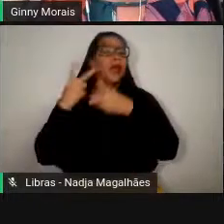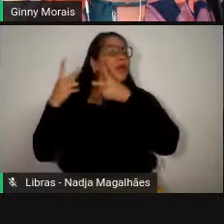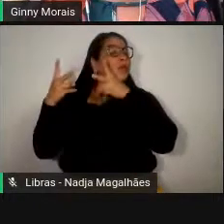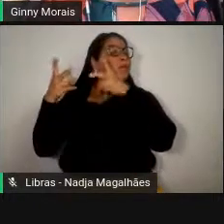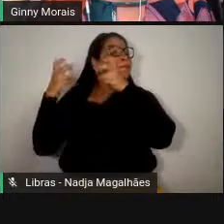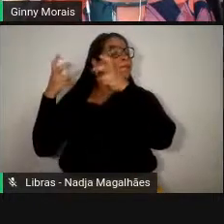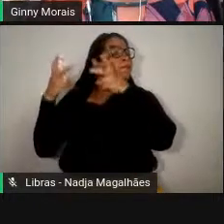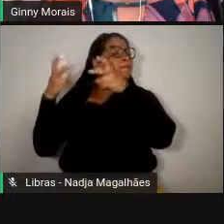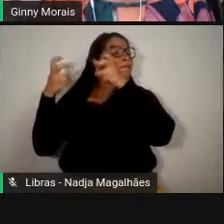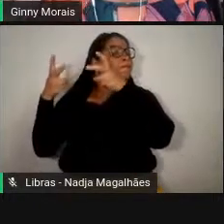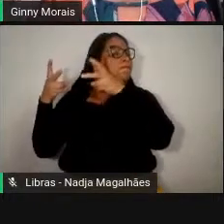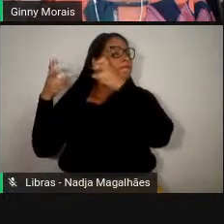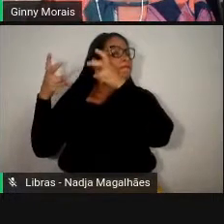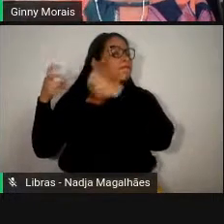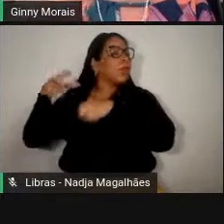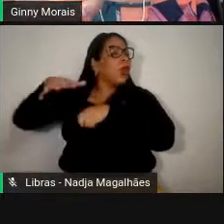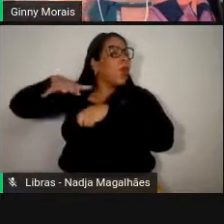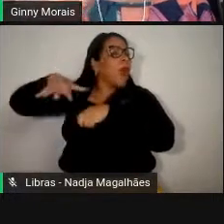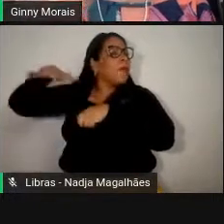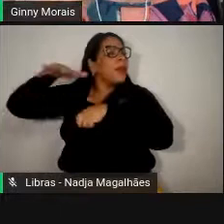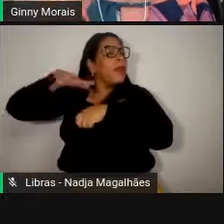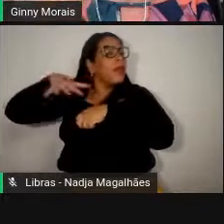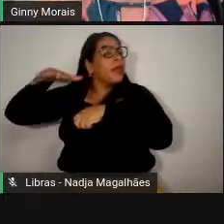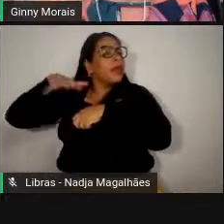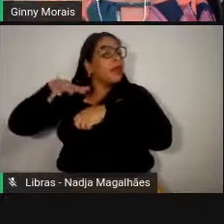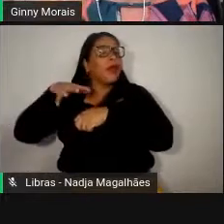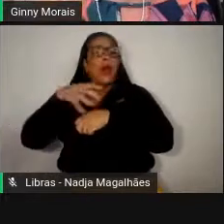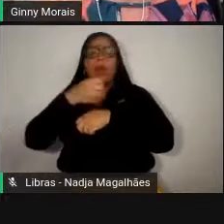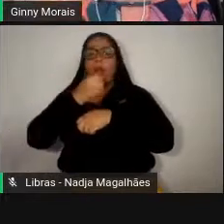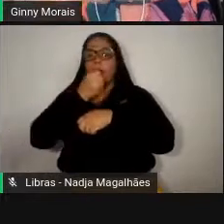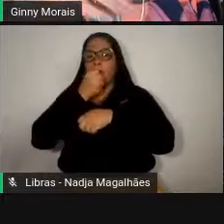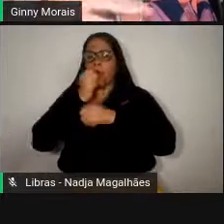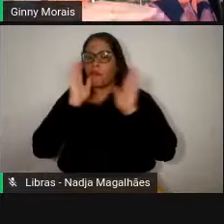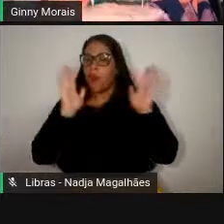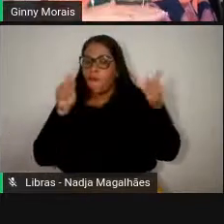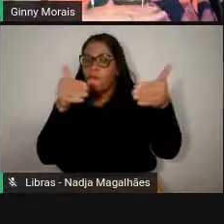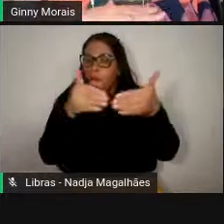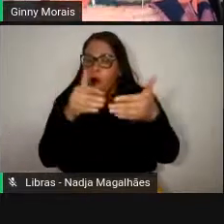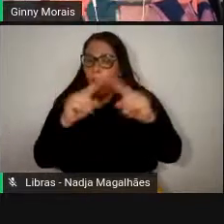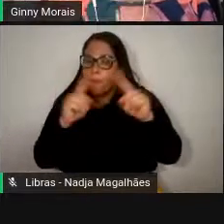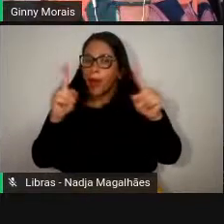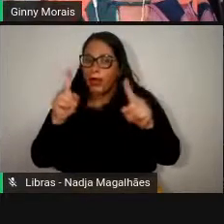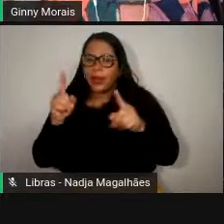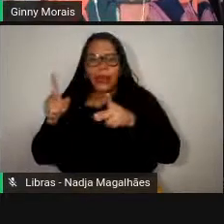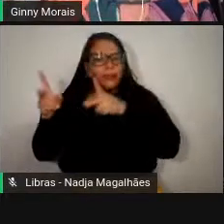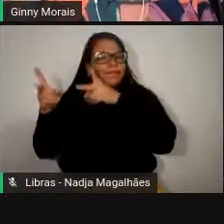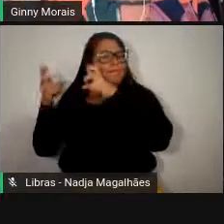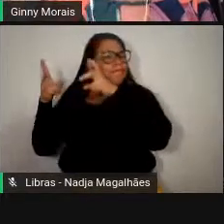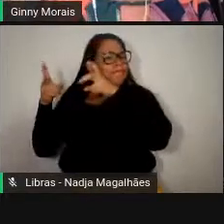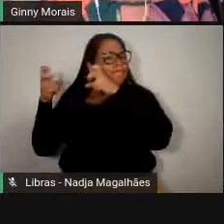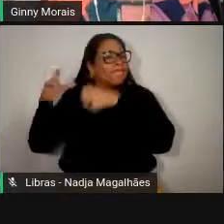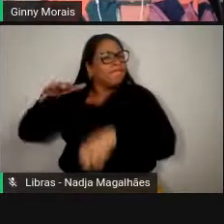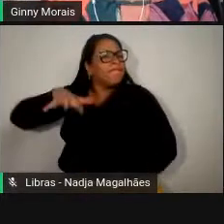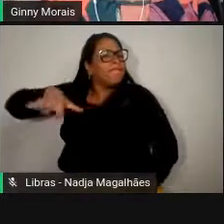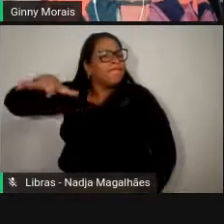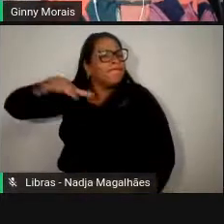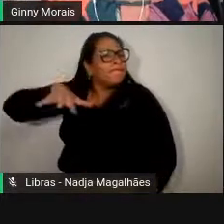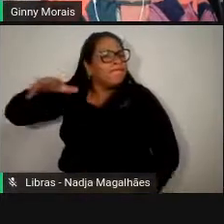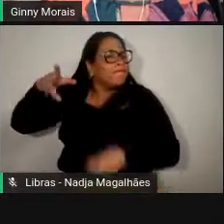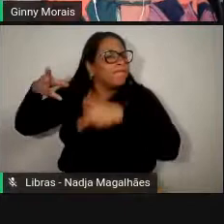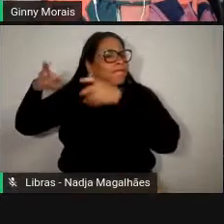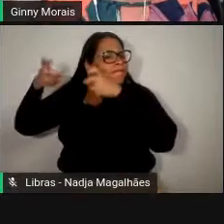som ambiente, embora os microfones sejam todos direcionais, né? Agora, é unânime que em todas as